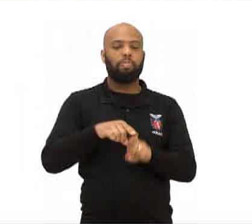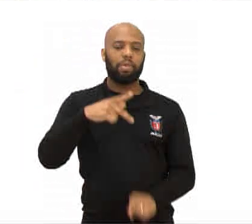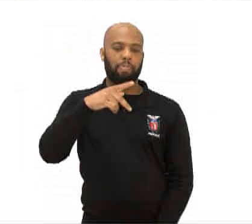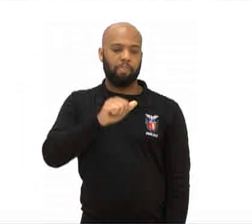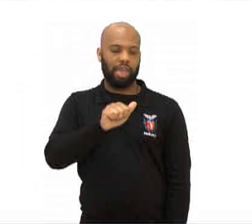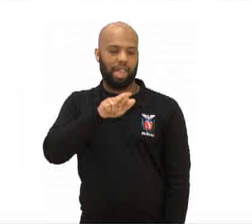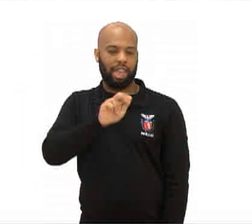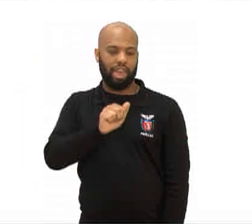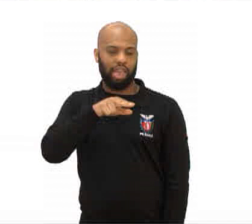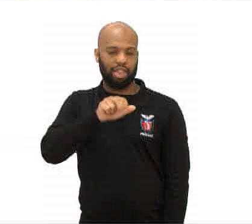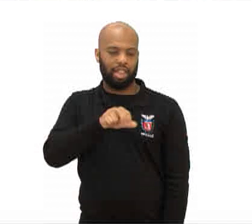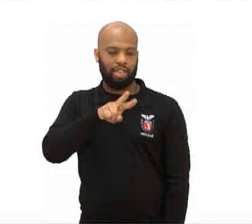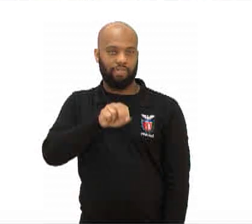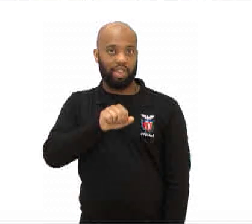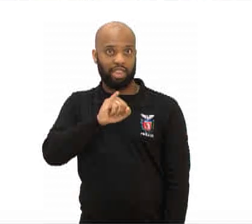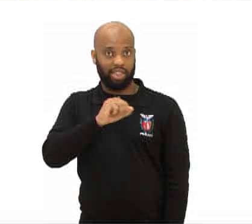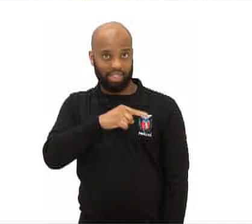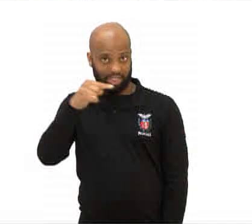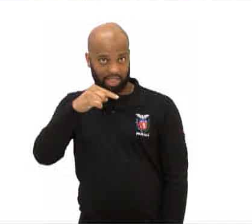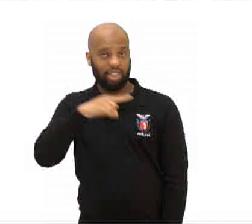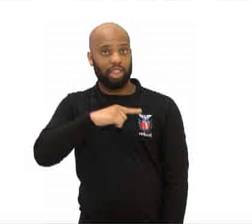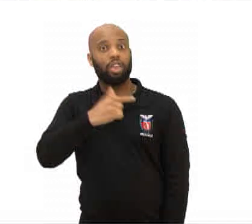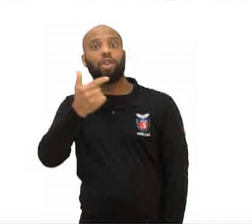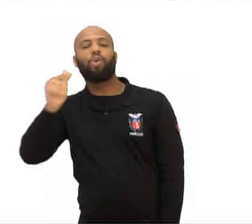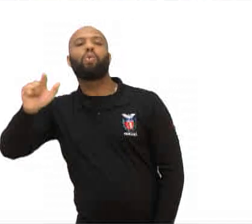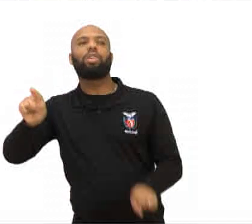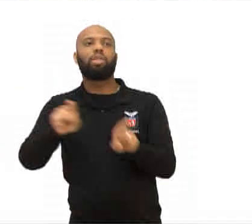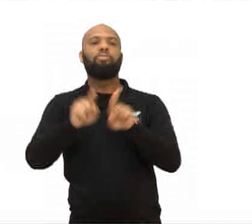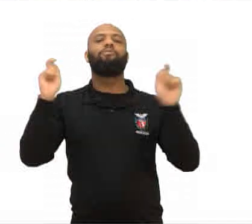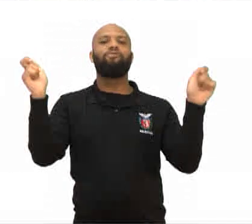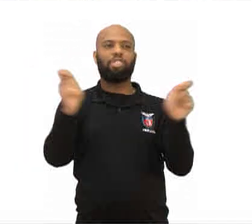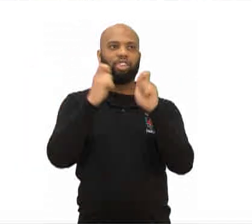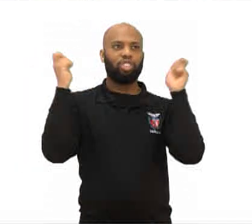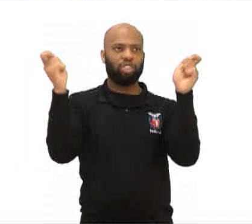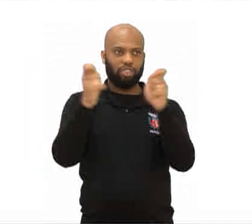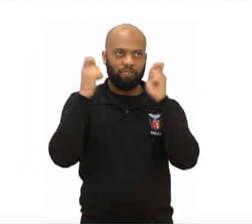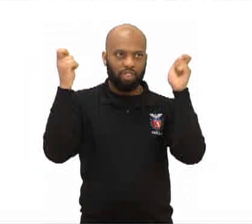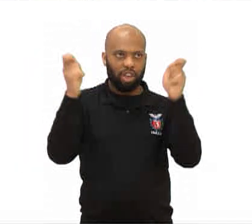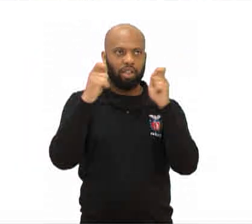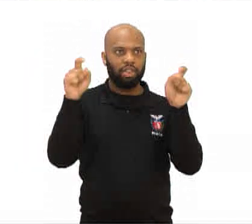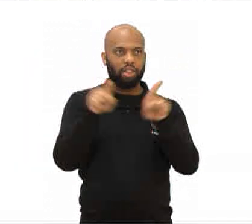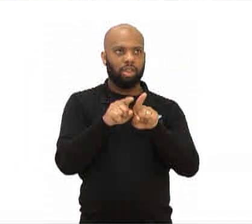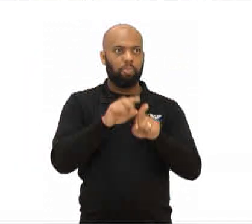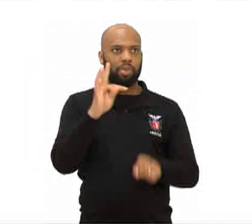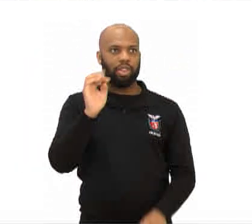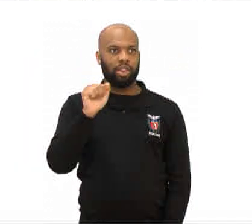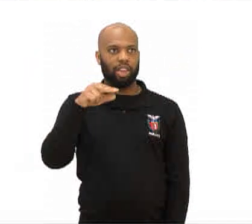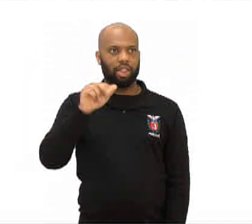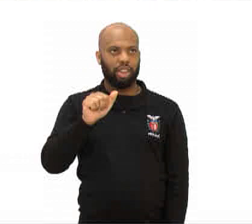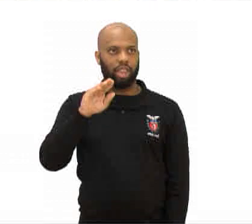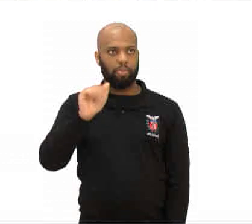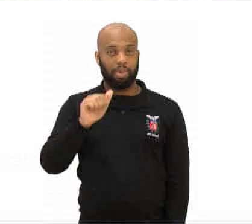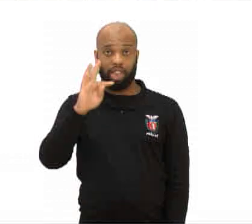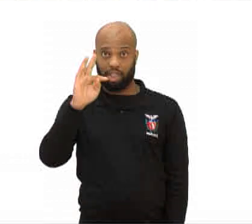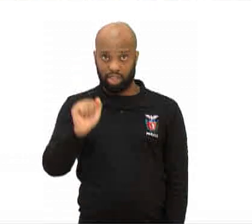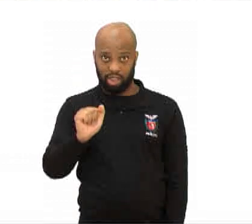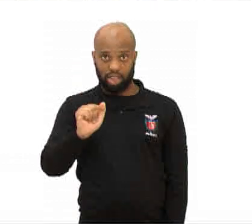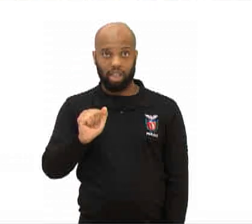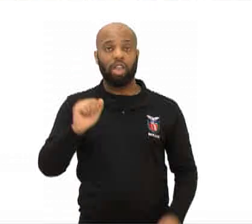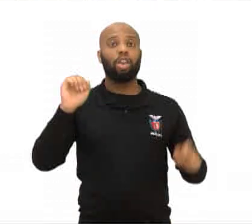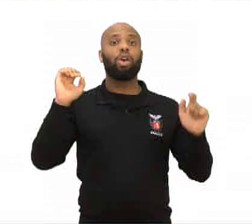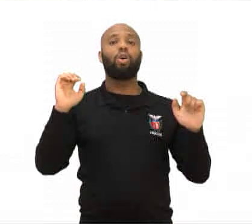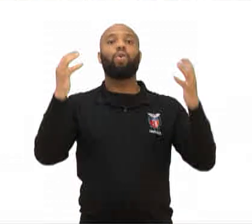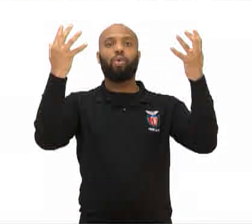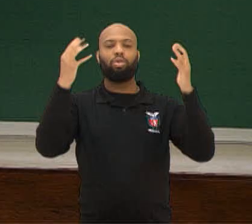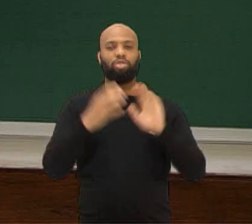Paranavaí. E o outro festival aqui, Tanabata, não sei se é exatamente assim que pronuncia, né, me perdoem se eu pronunciei errado, é